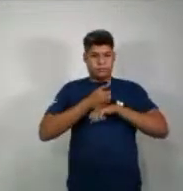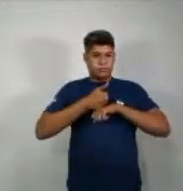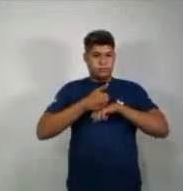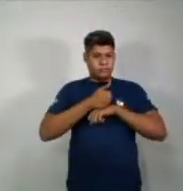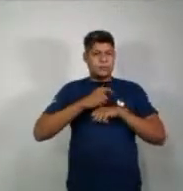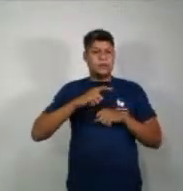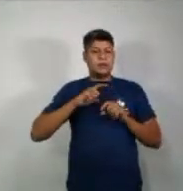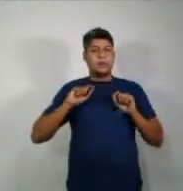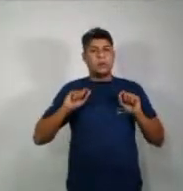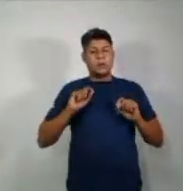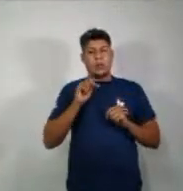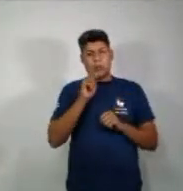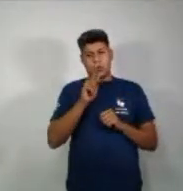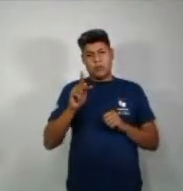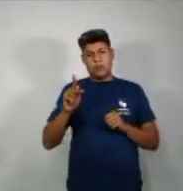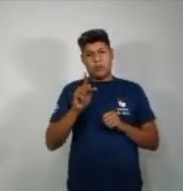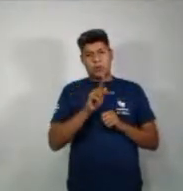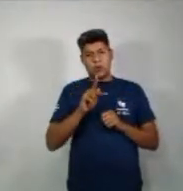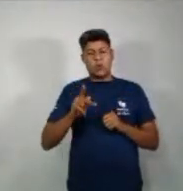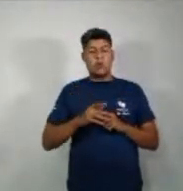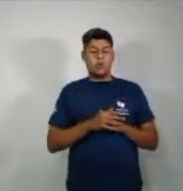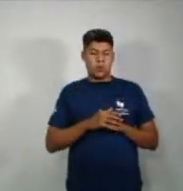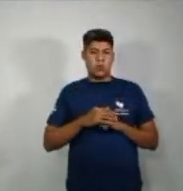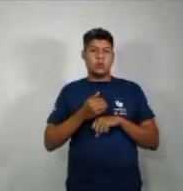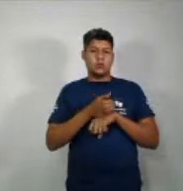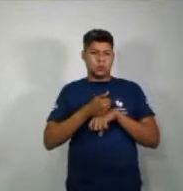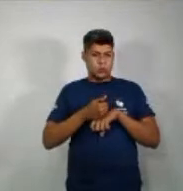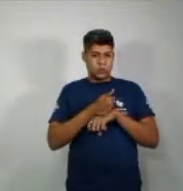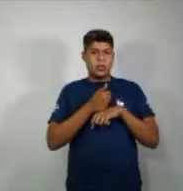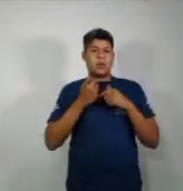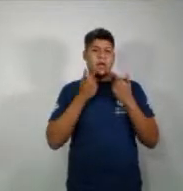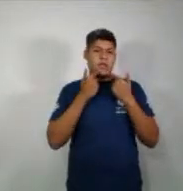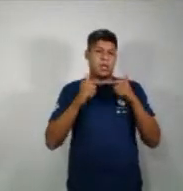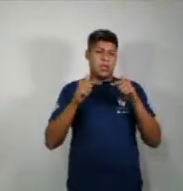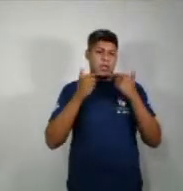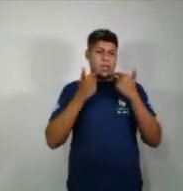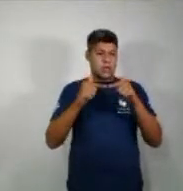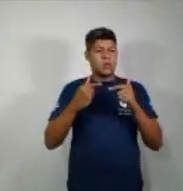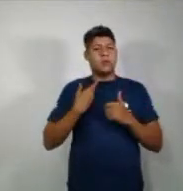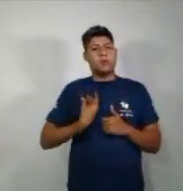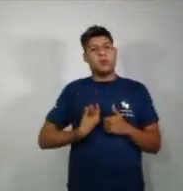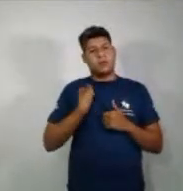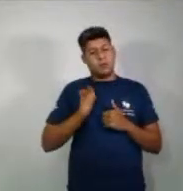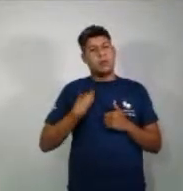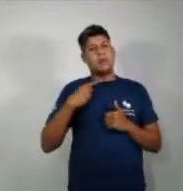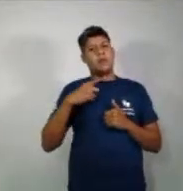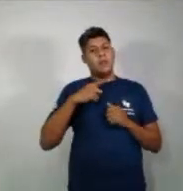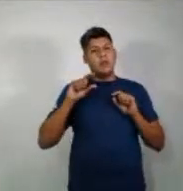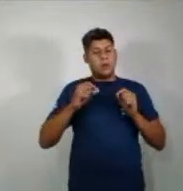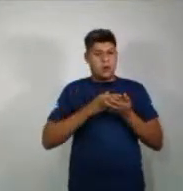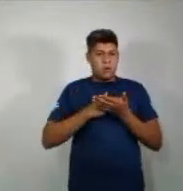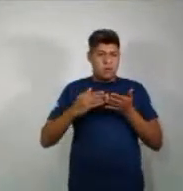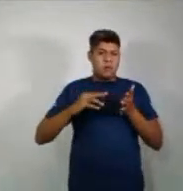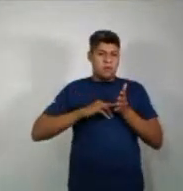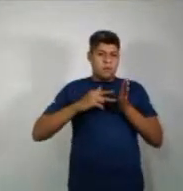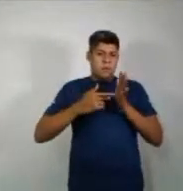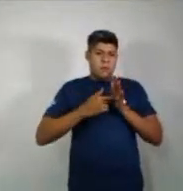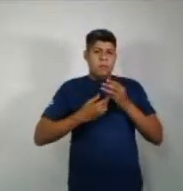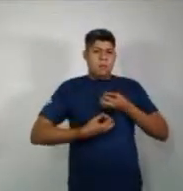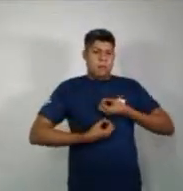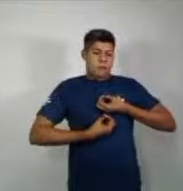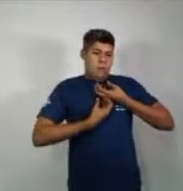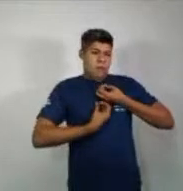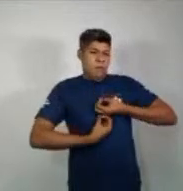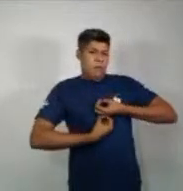um professor estudioso de línguas na Budapeste que está começando a traduzir poesia. Aí todo